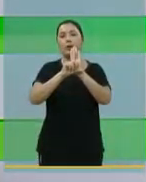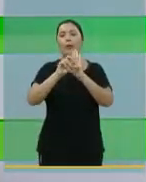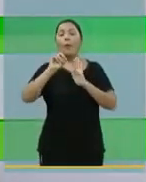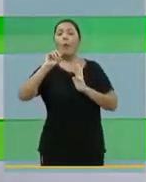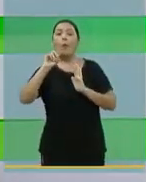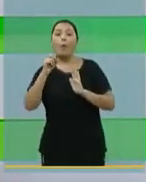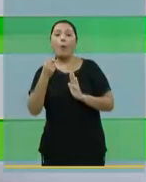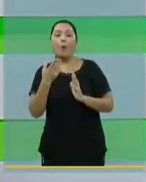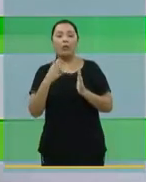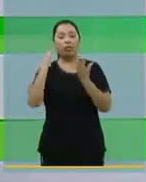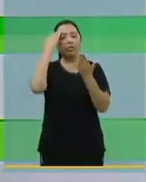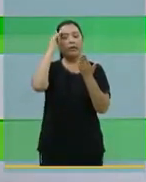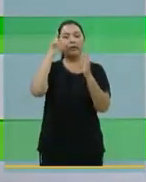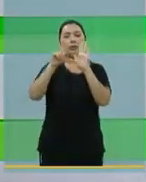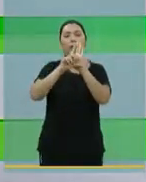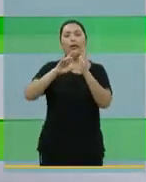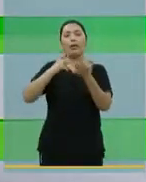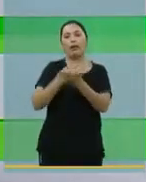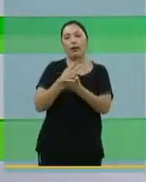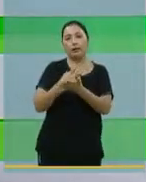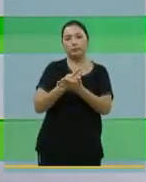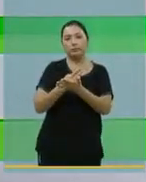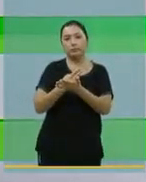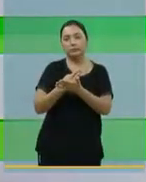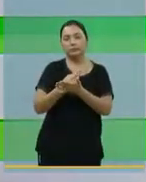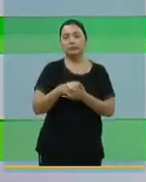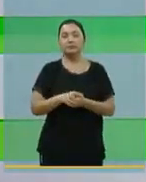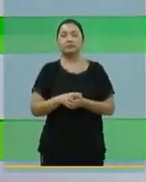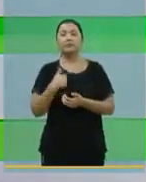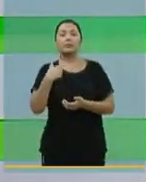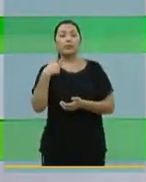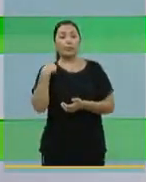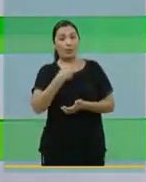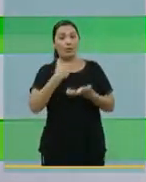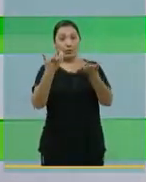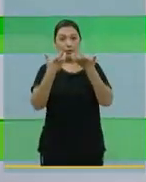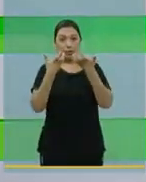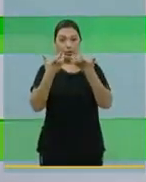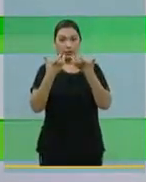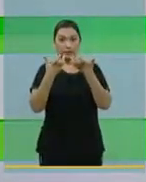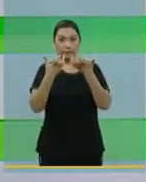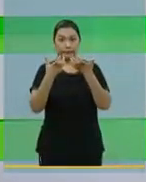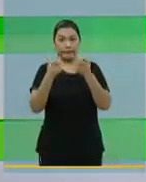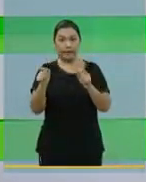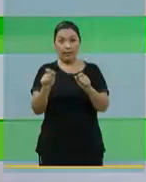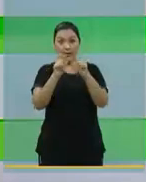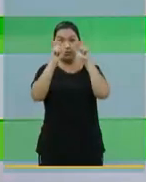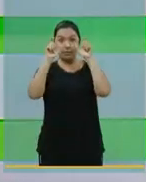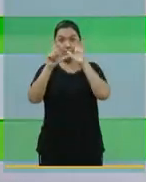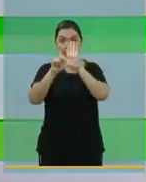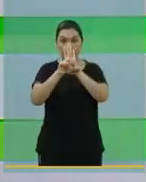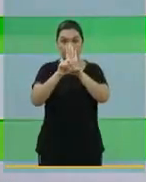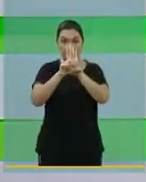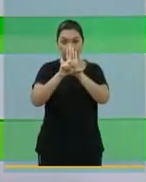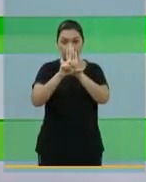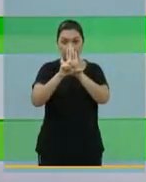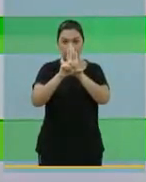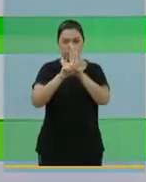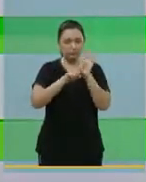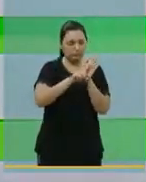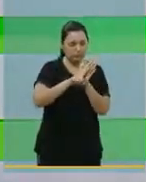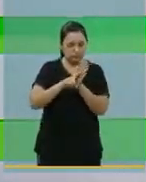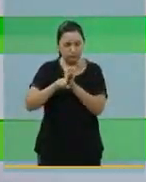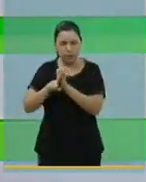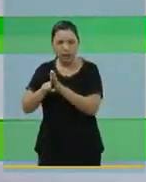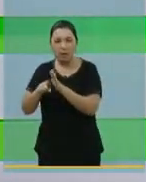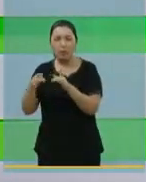e interesses pessoais nós queremos sim monitorar a legislação para estabelecer